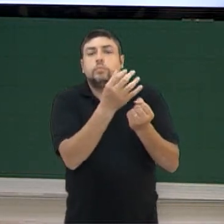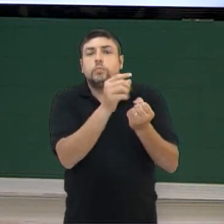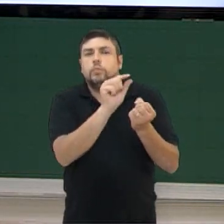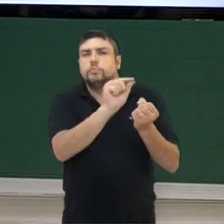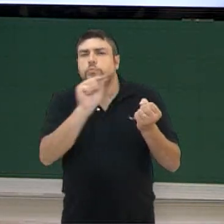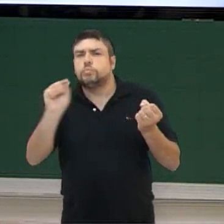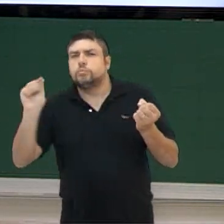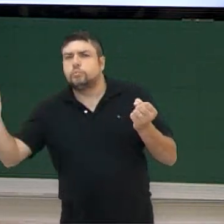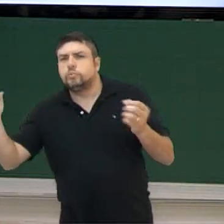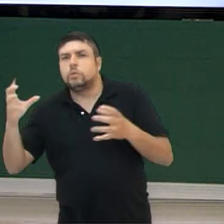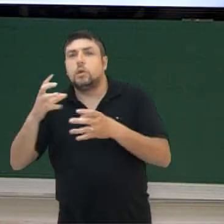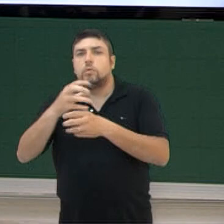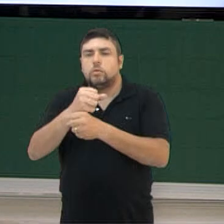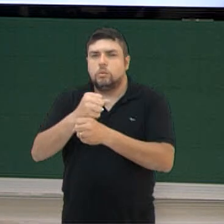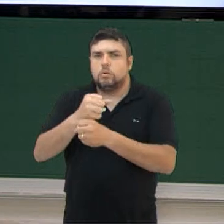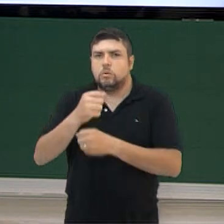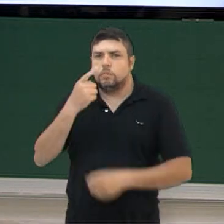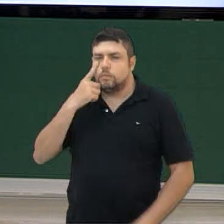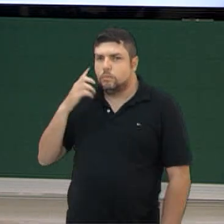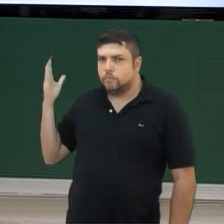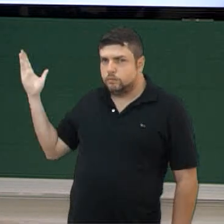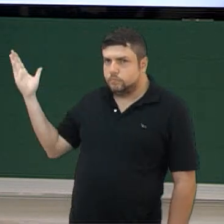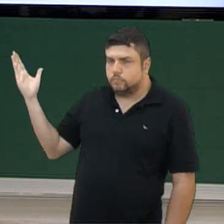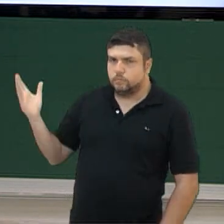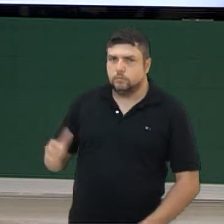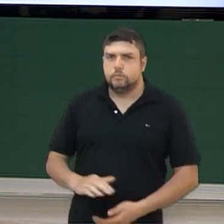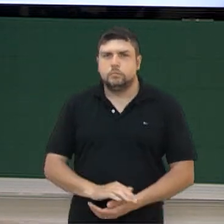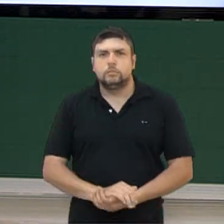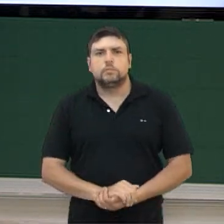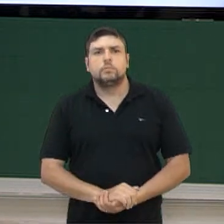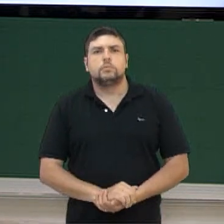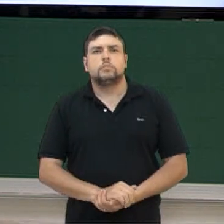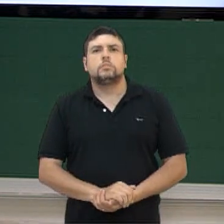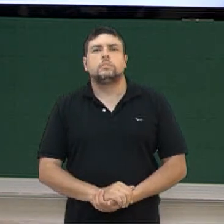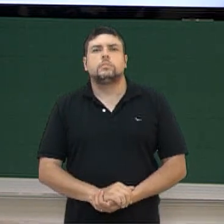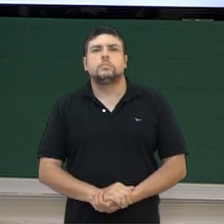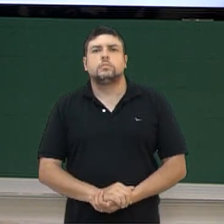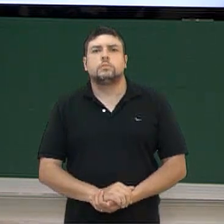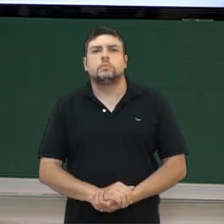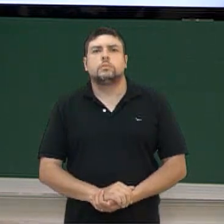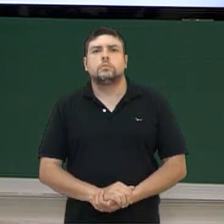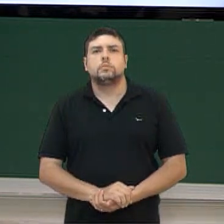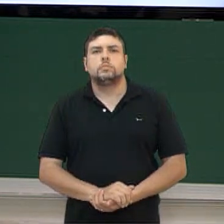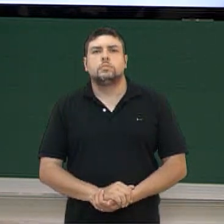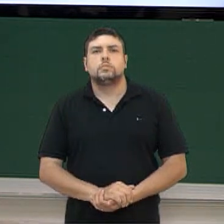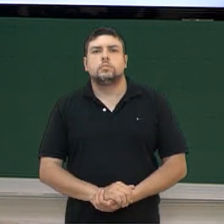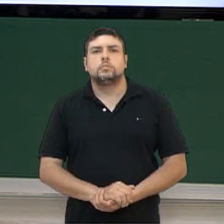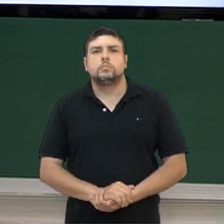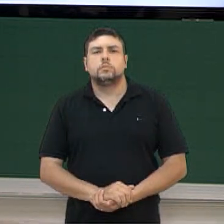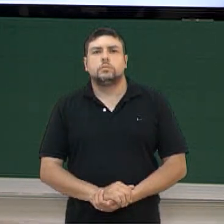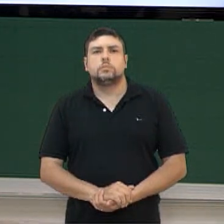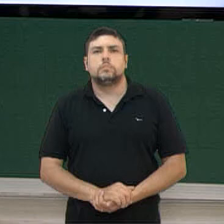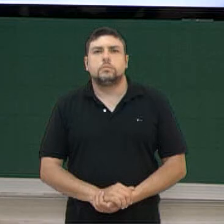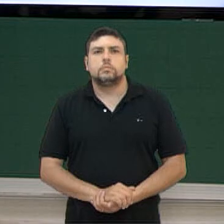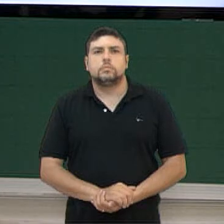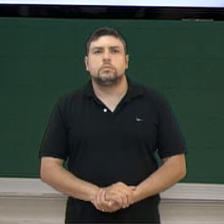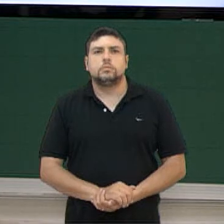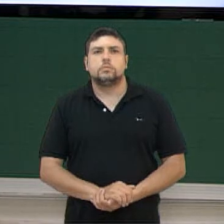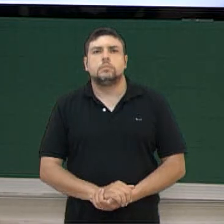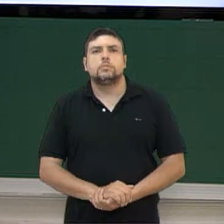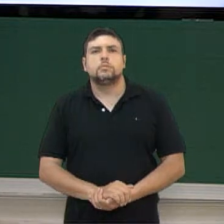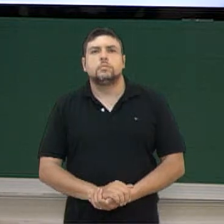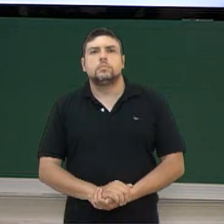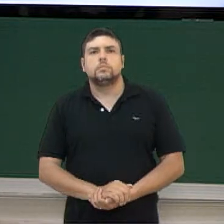6 mais menos 4, só que mais com menos é menos, então vai ficar 6 menos 4. Como não tem nada aqui